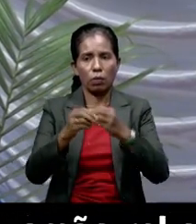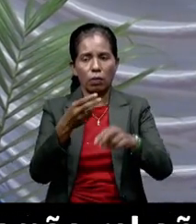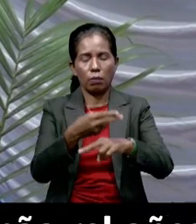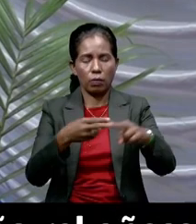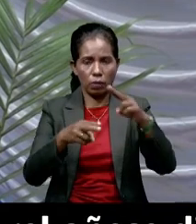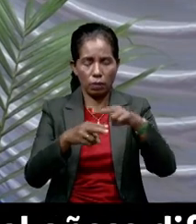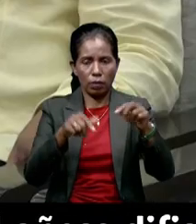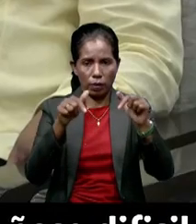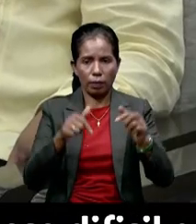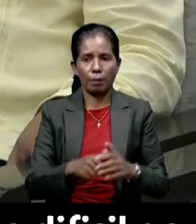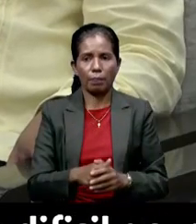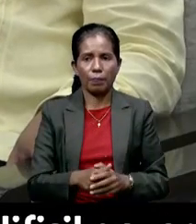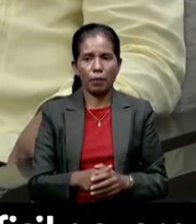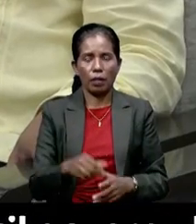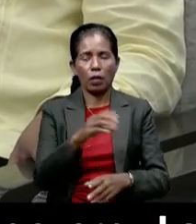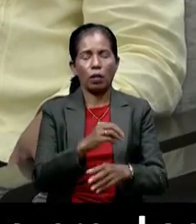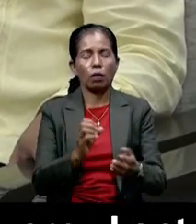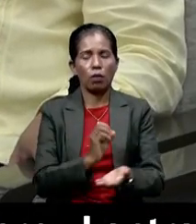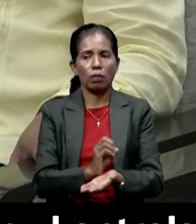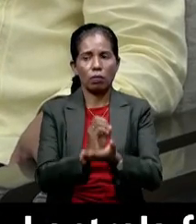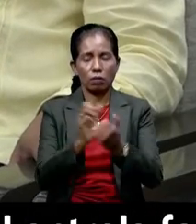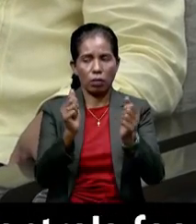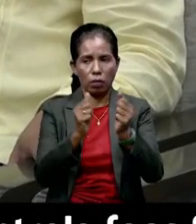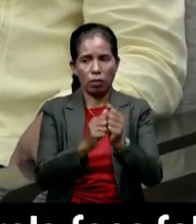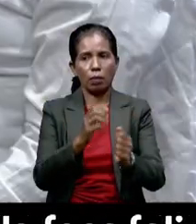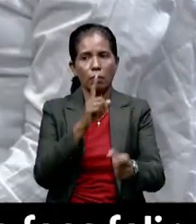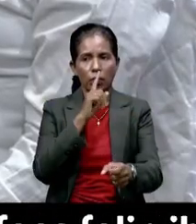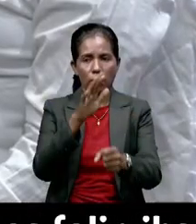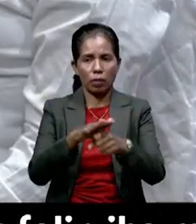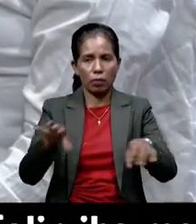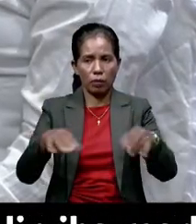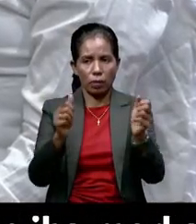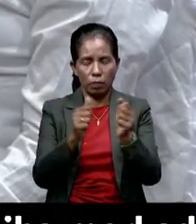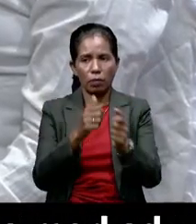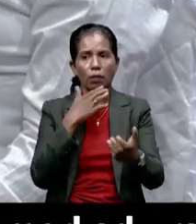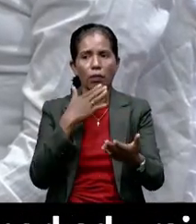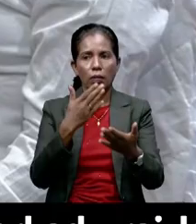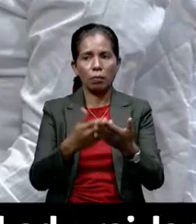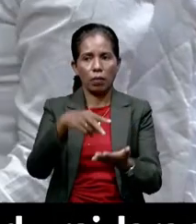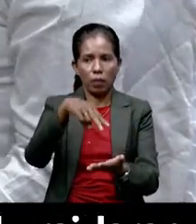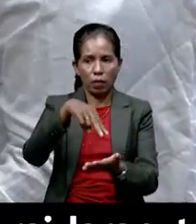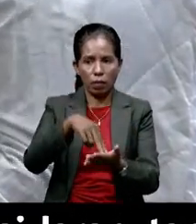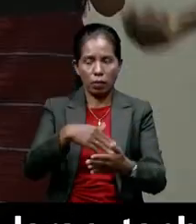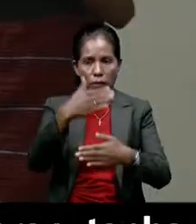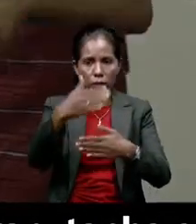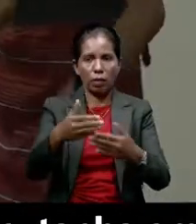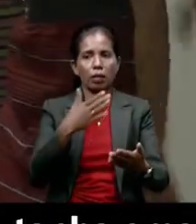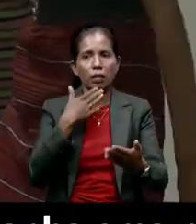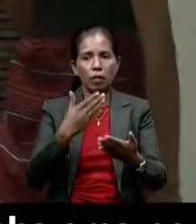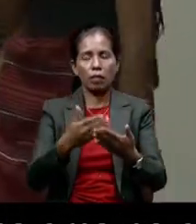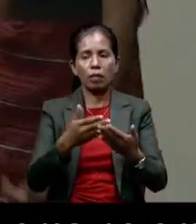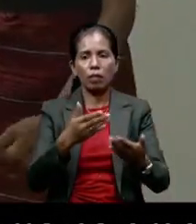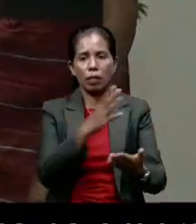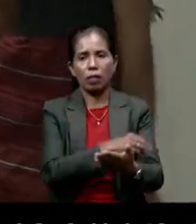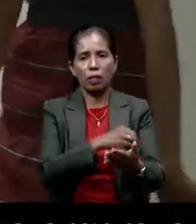ida ne. Nune Autoridade Raiwa, o dirigente Timor-Leste promete se serviço a mútu kodiat, nune bele estabelece espaço ida, nebe adequado,